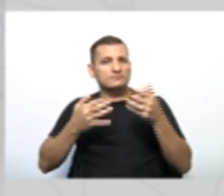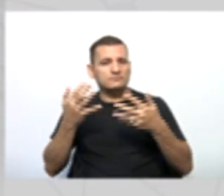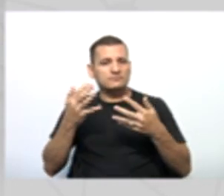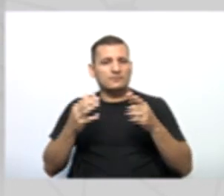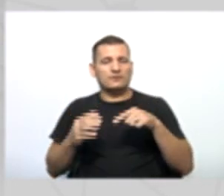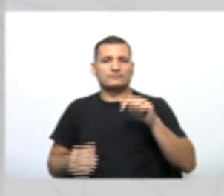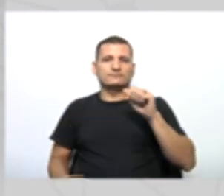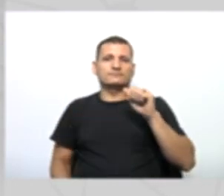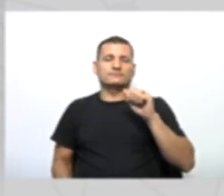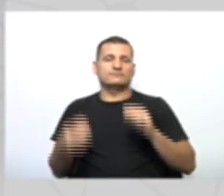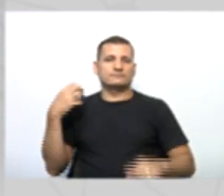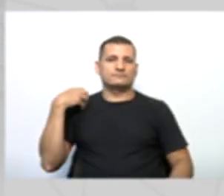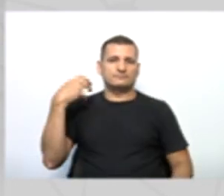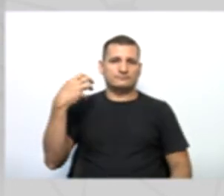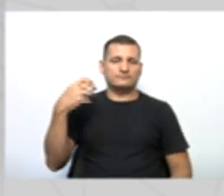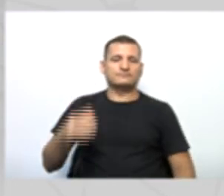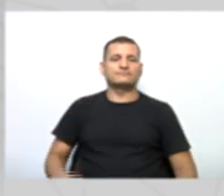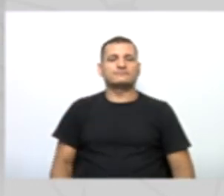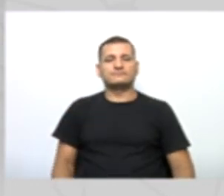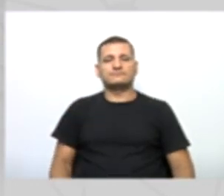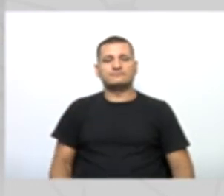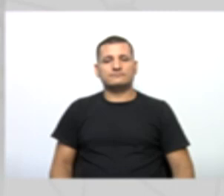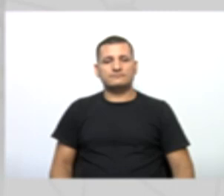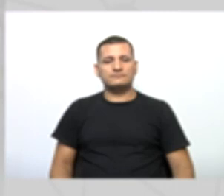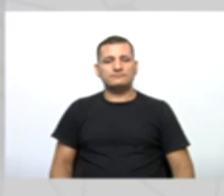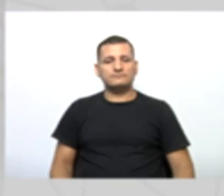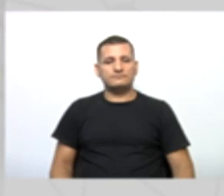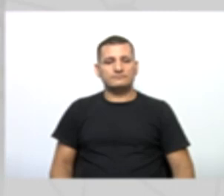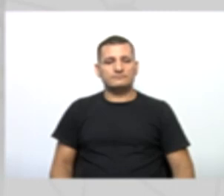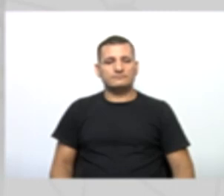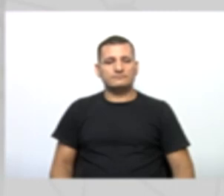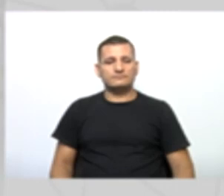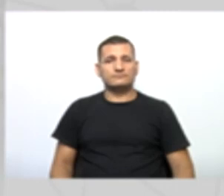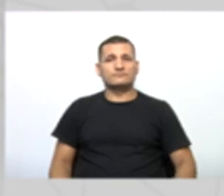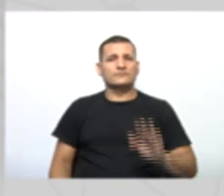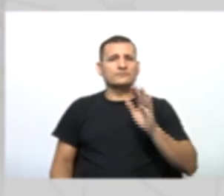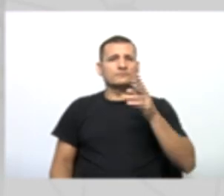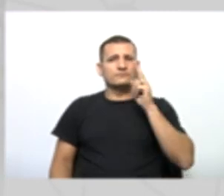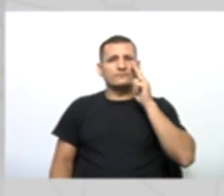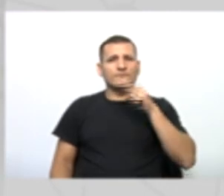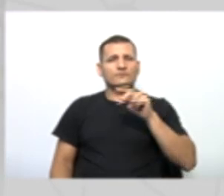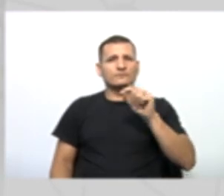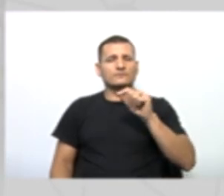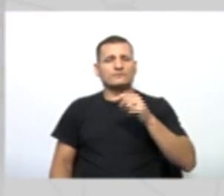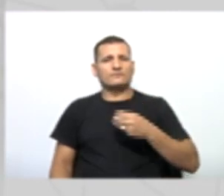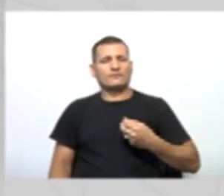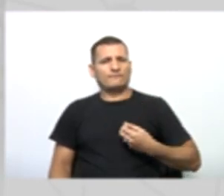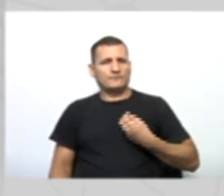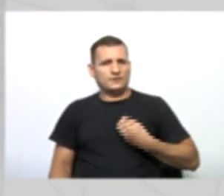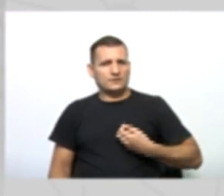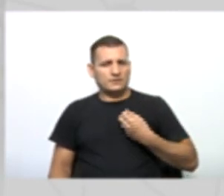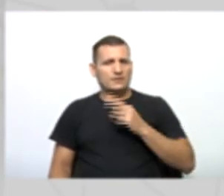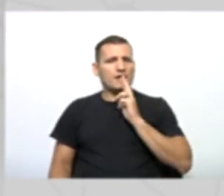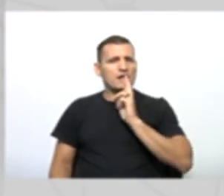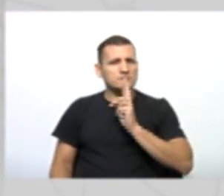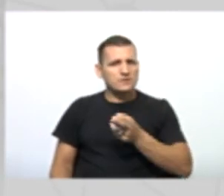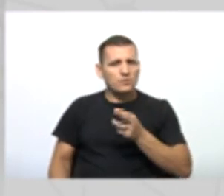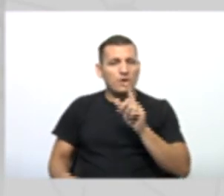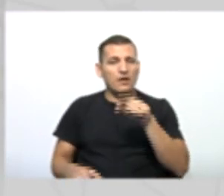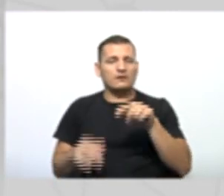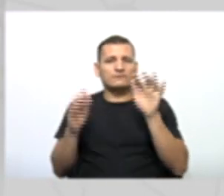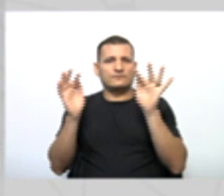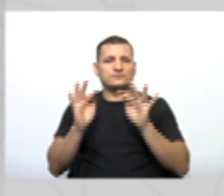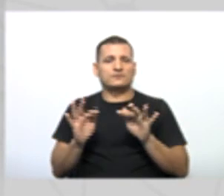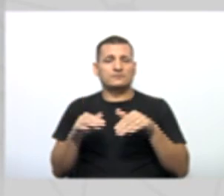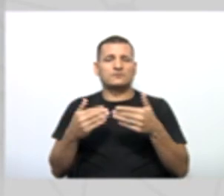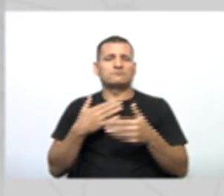o Aristóteles. Ele vai desconsiderar. A gente já viu que a vida pela razão é a felicidade. Então,